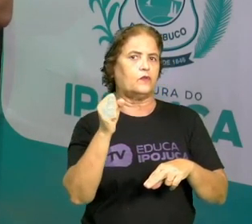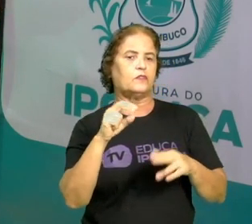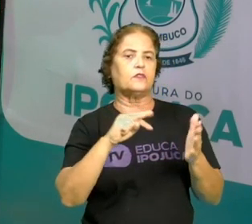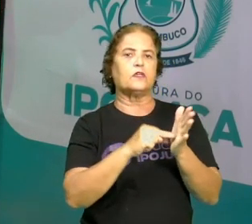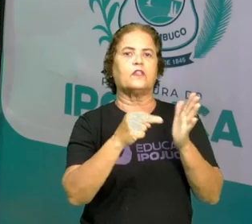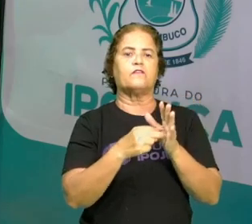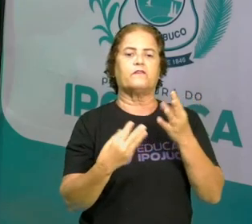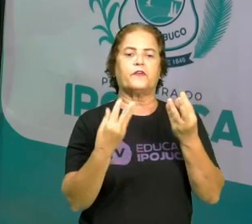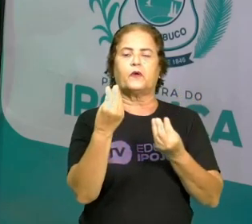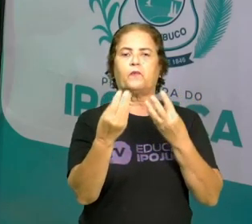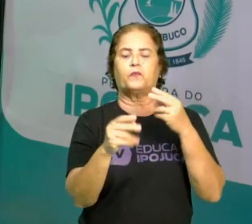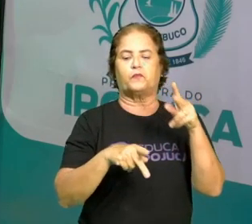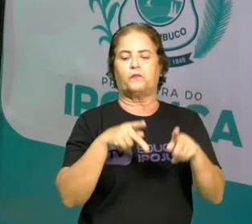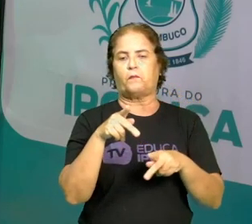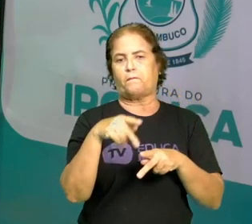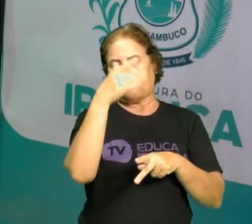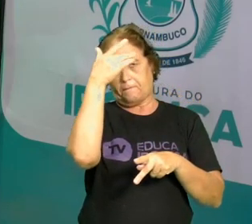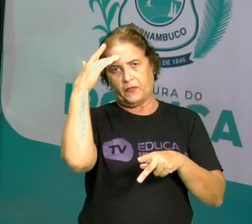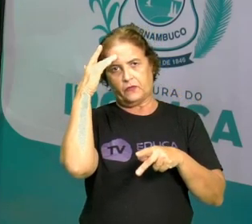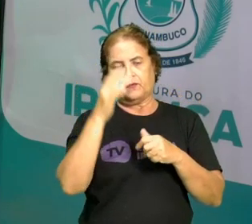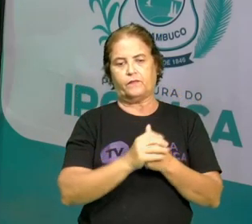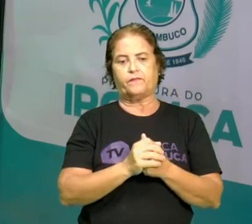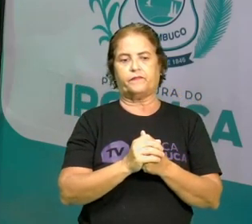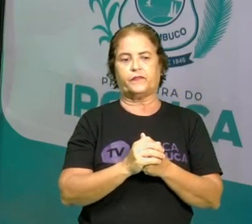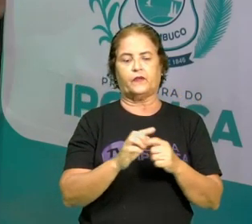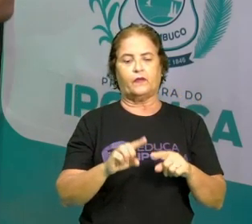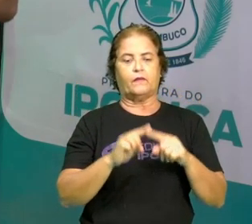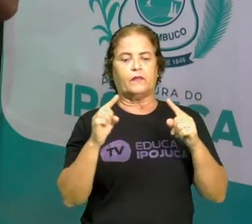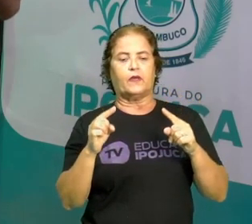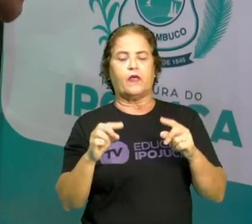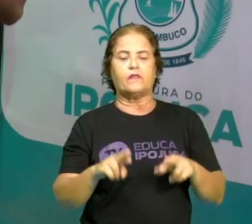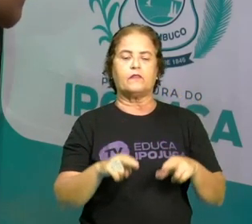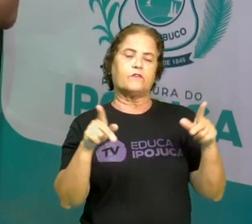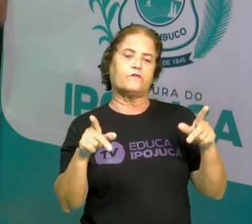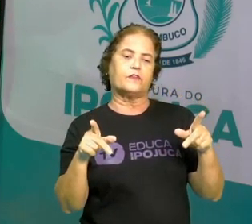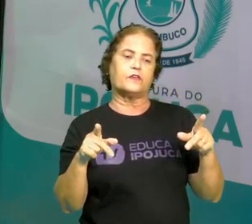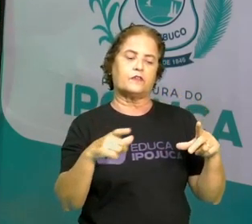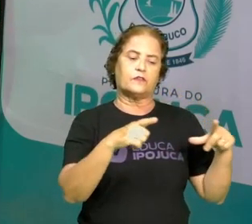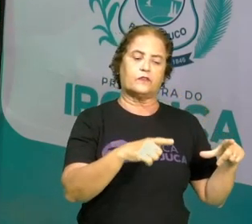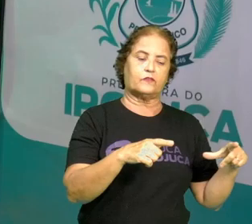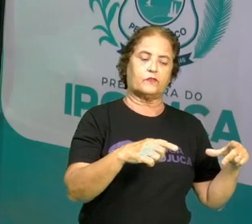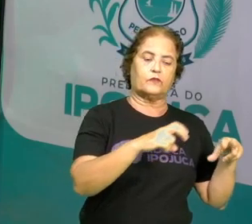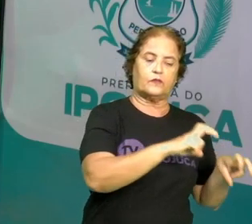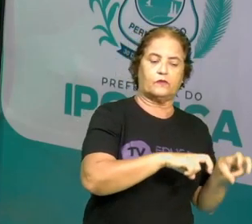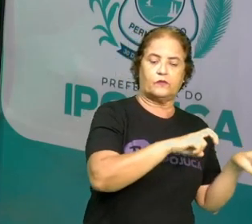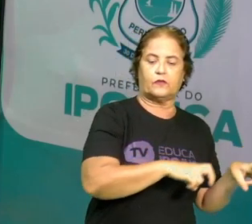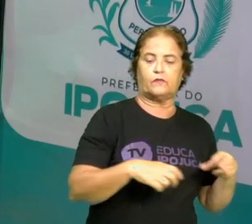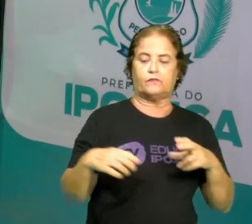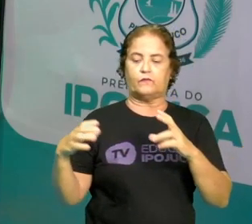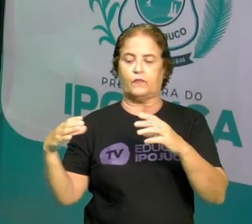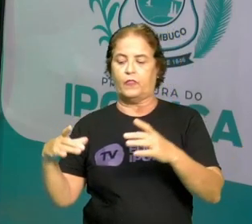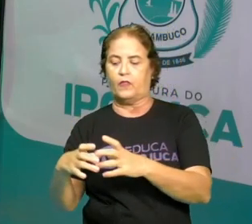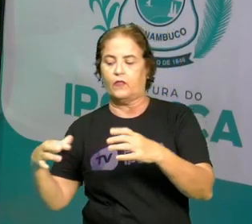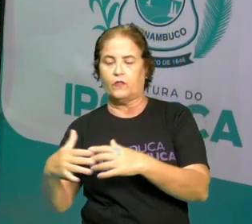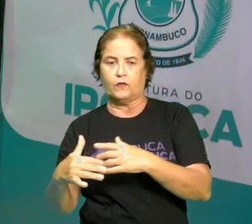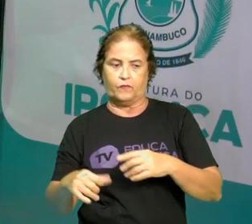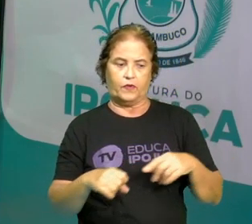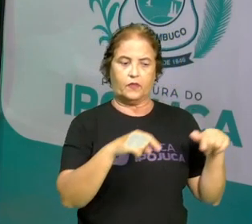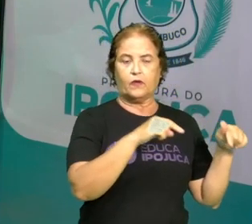Logo, algumas diferenças entre zona rural e zona urbana são: a rural é utilizada